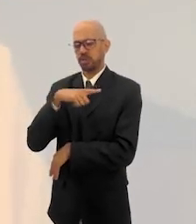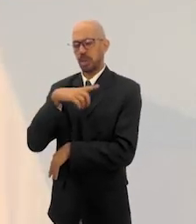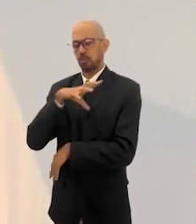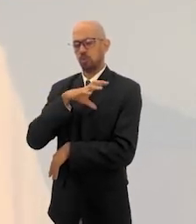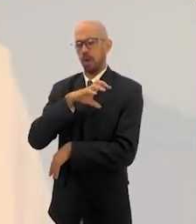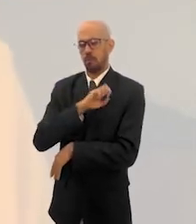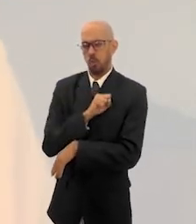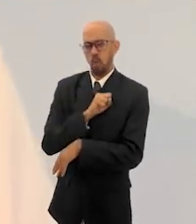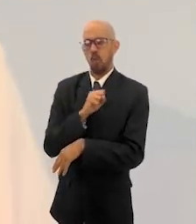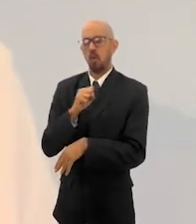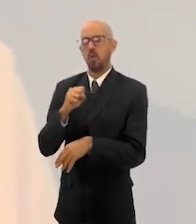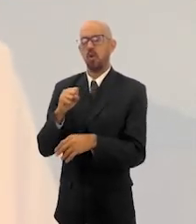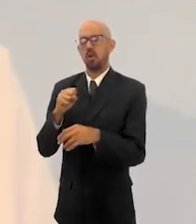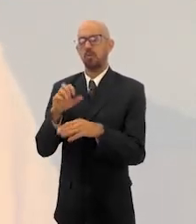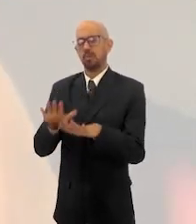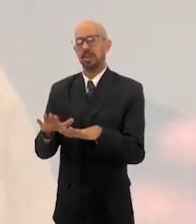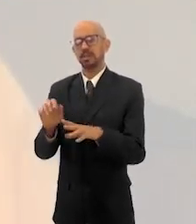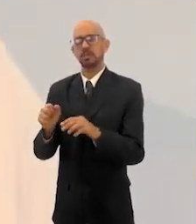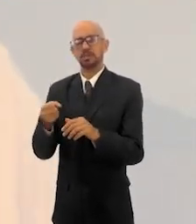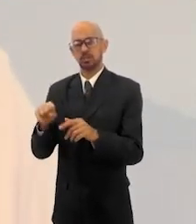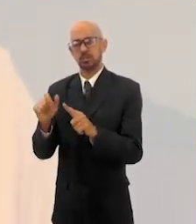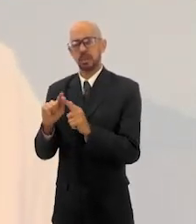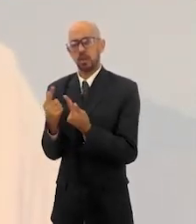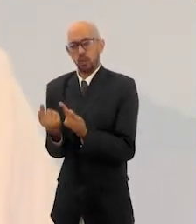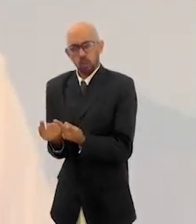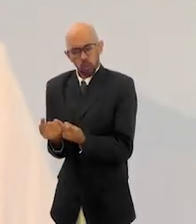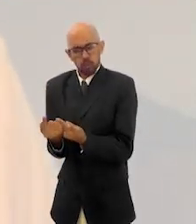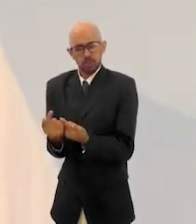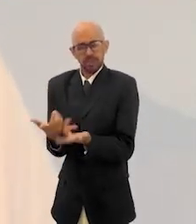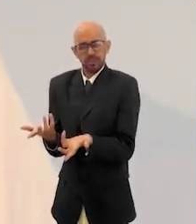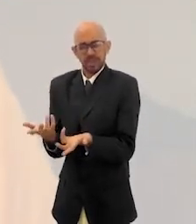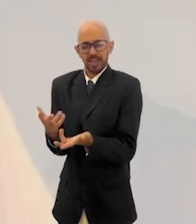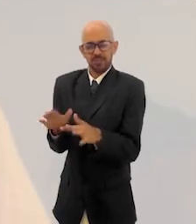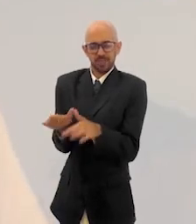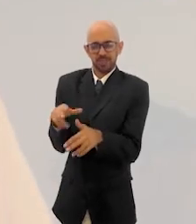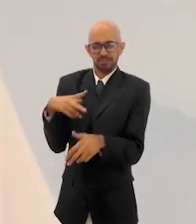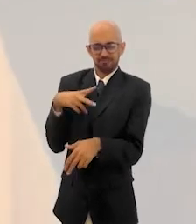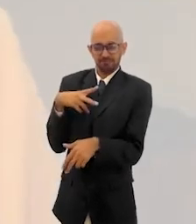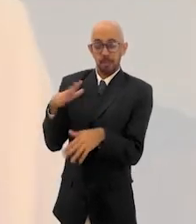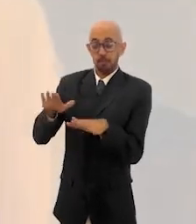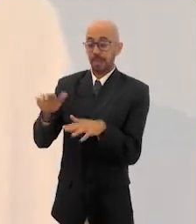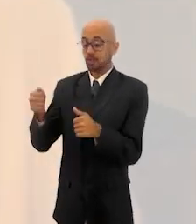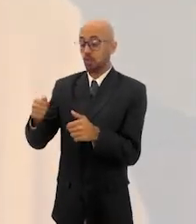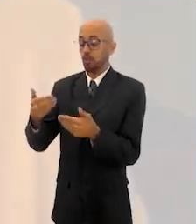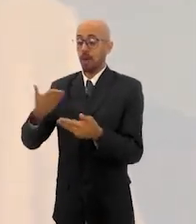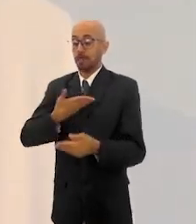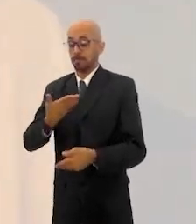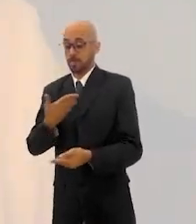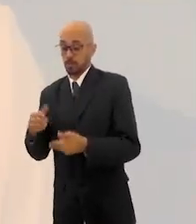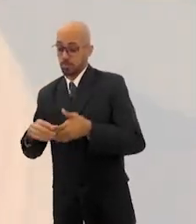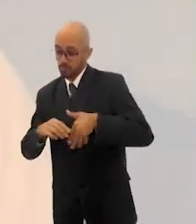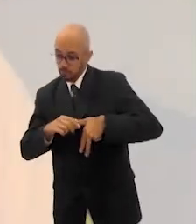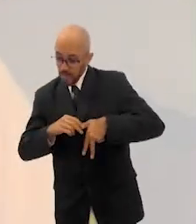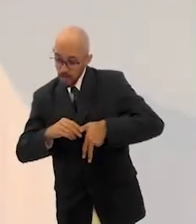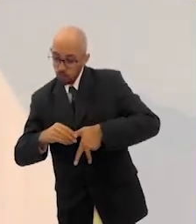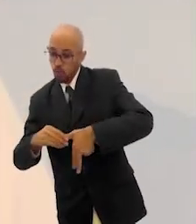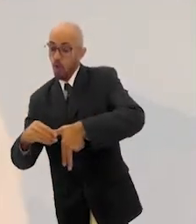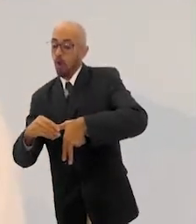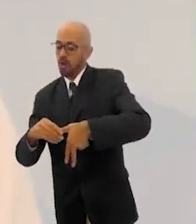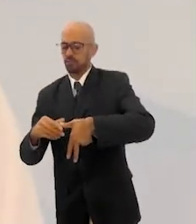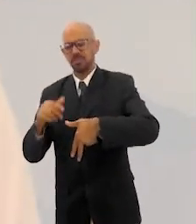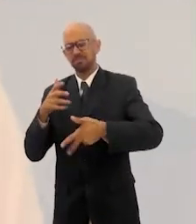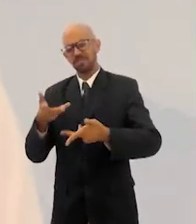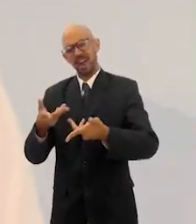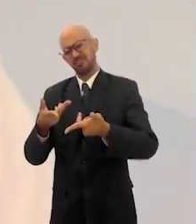mas, como todo grupo, você tem as suas reservas. Mas, como eu cheguei com um gaúcho me trazendo pelo braço, aí foi uma